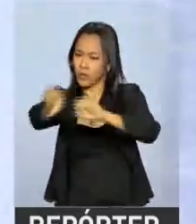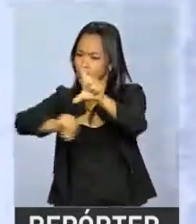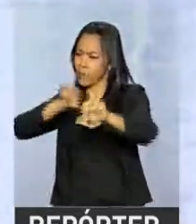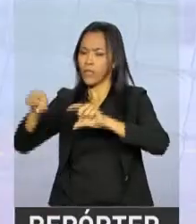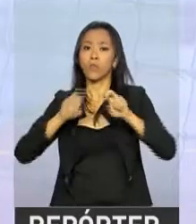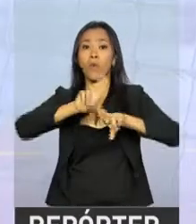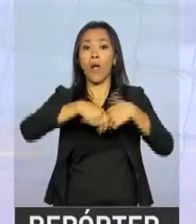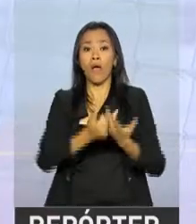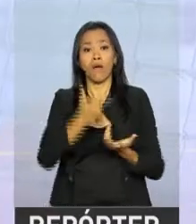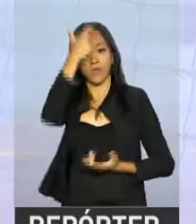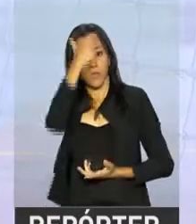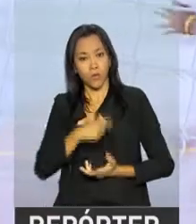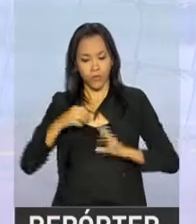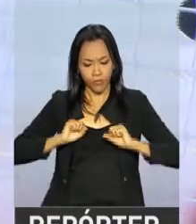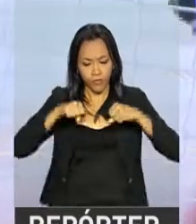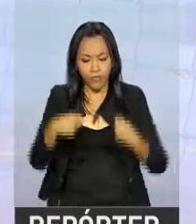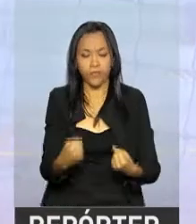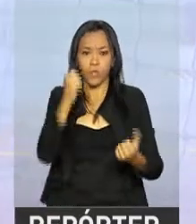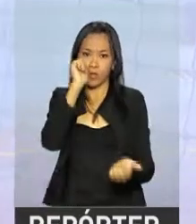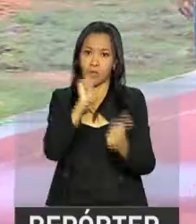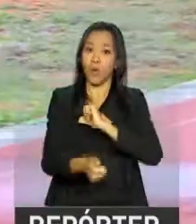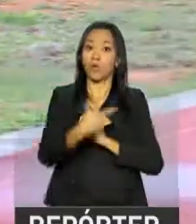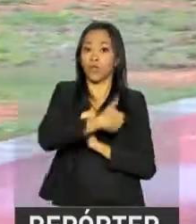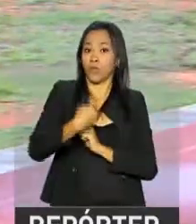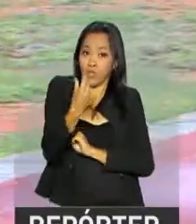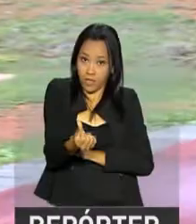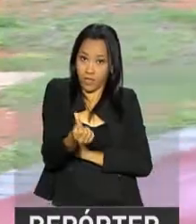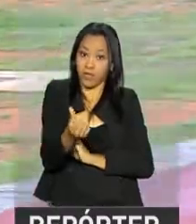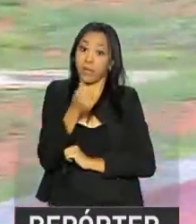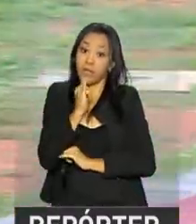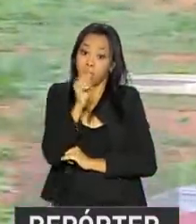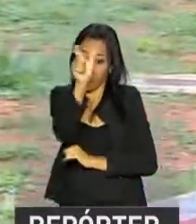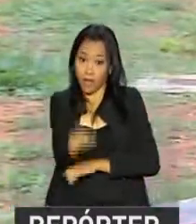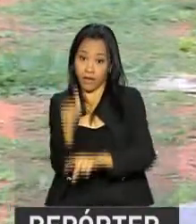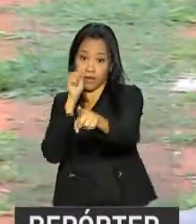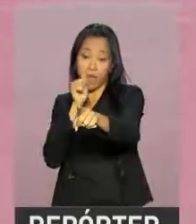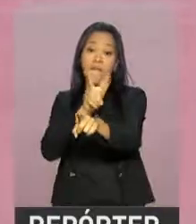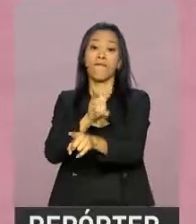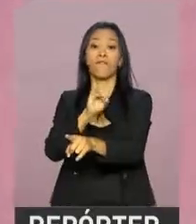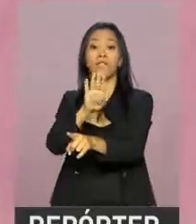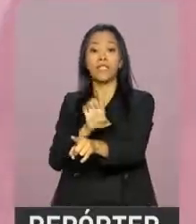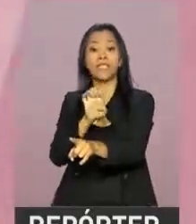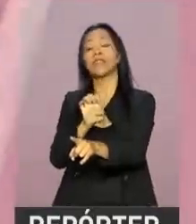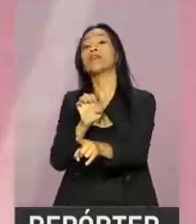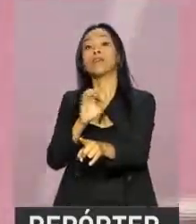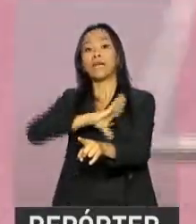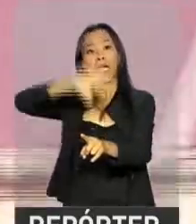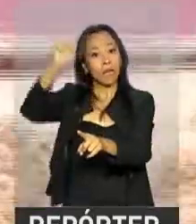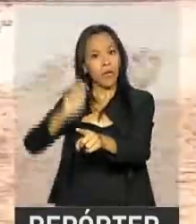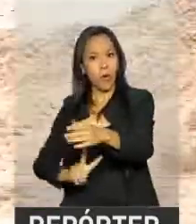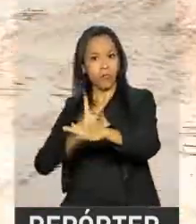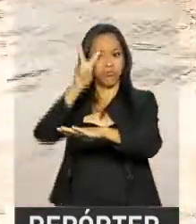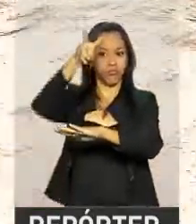pelos resultados obtidos no ano de 2016. Ana Luísa, por exemplo, foi vice-campeã de salto em distância dos